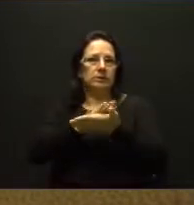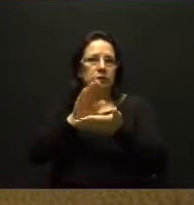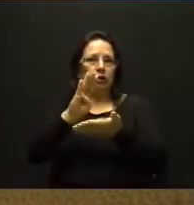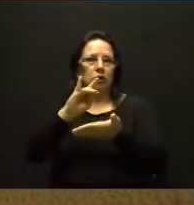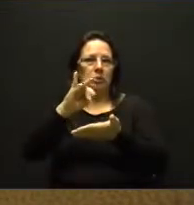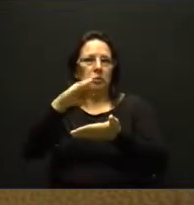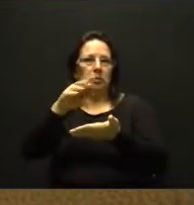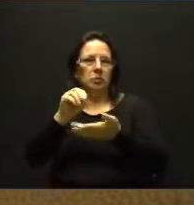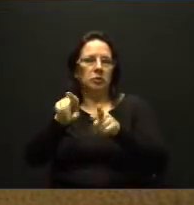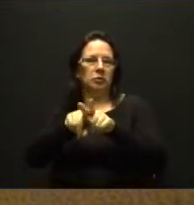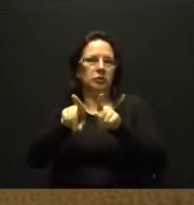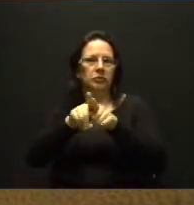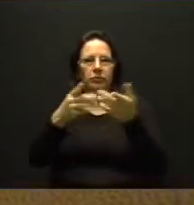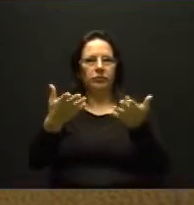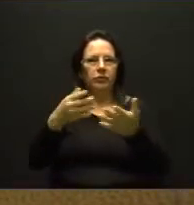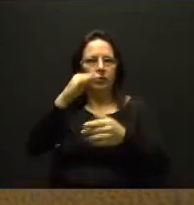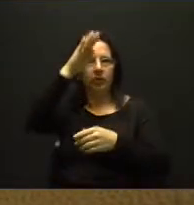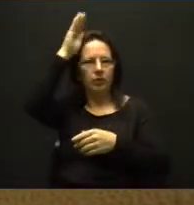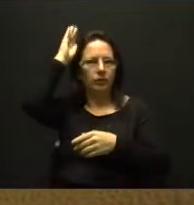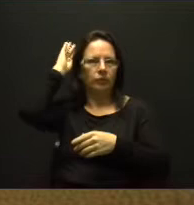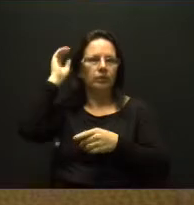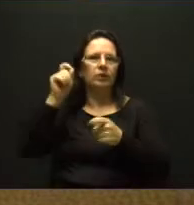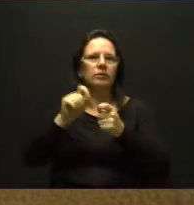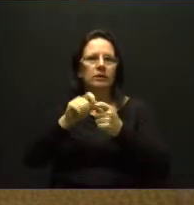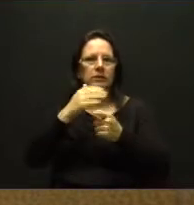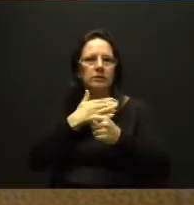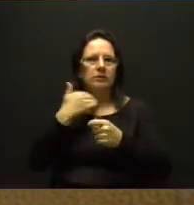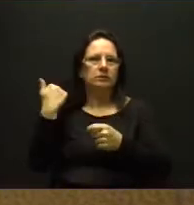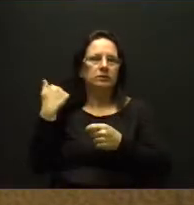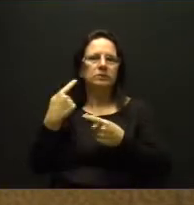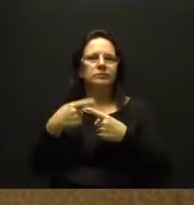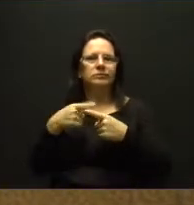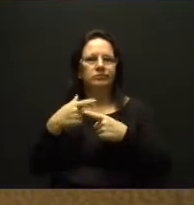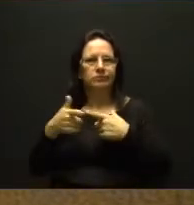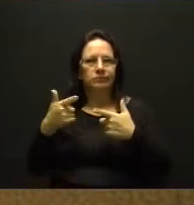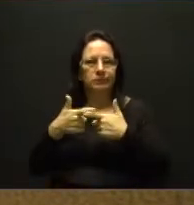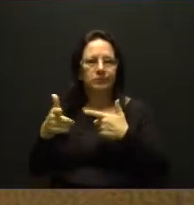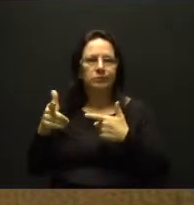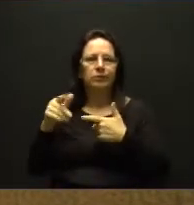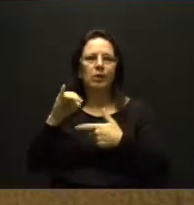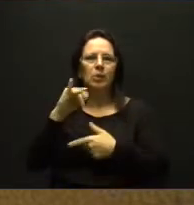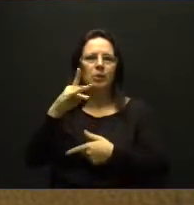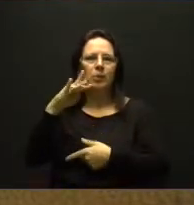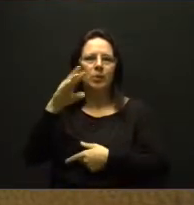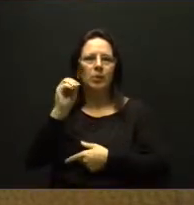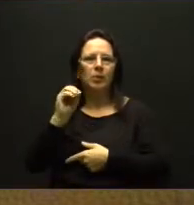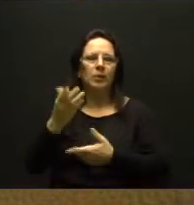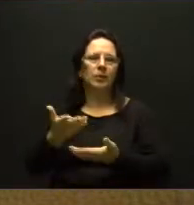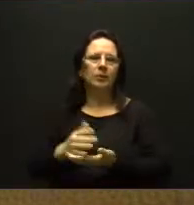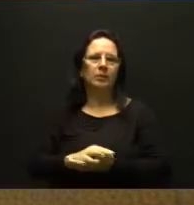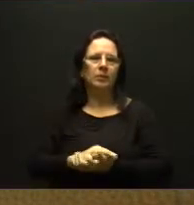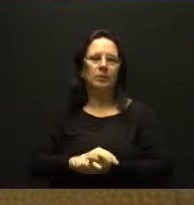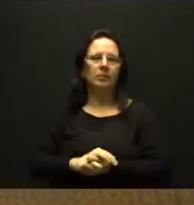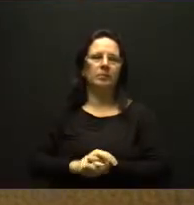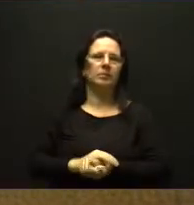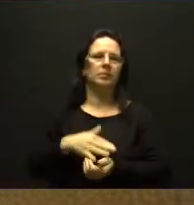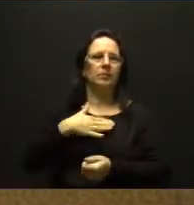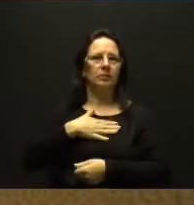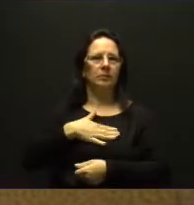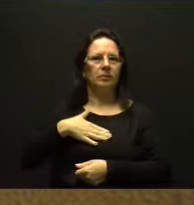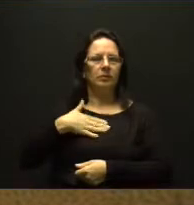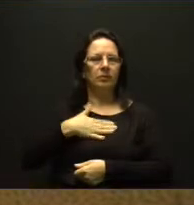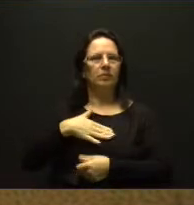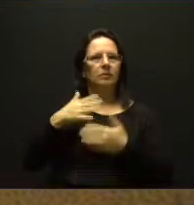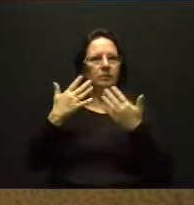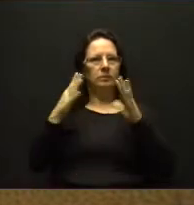bico muitos policiais até bombeiro acaba com a situação é descido do próprio bico então gostaria de